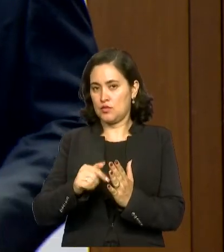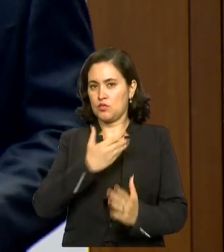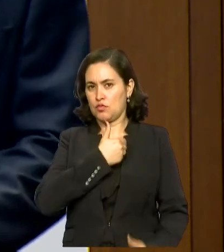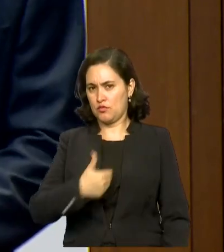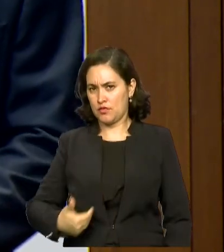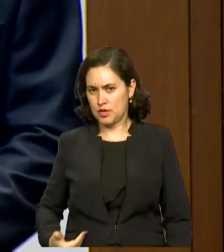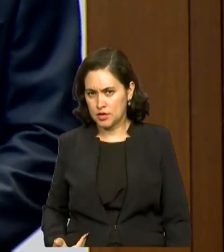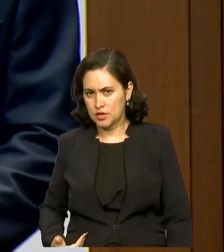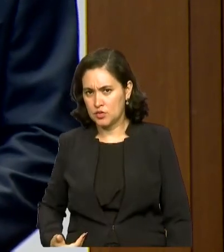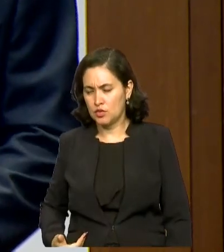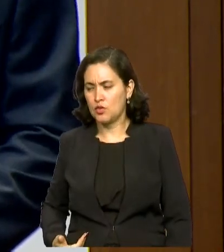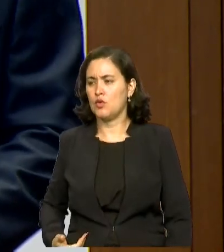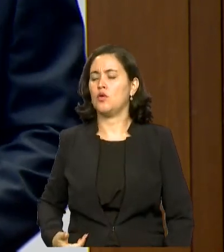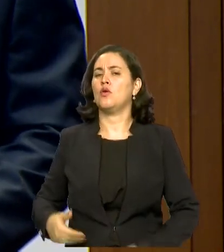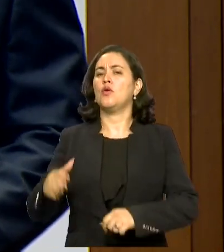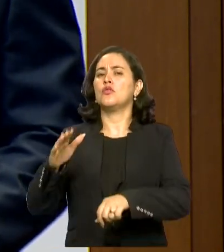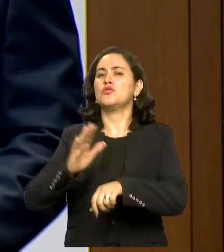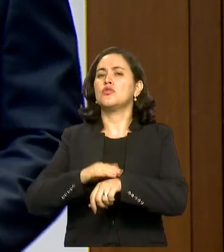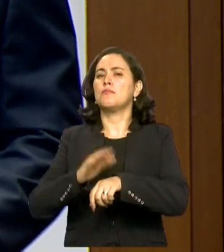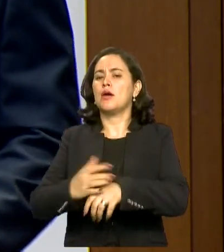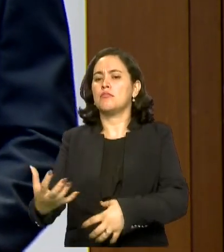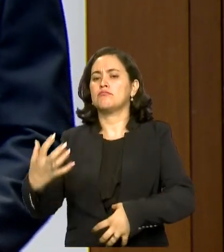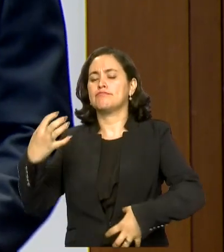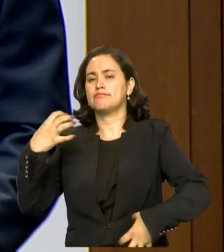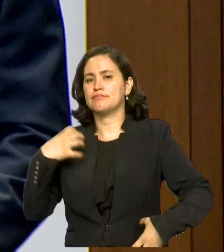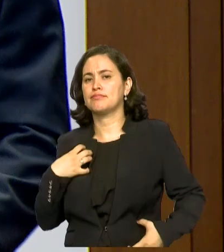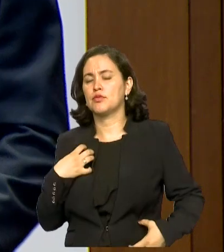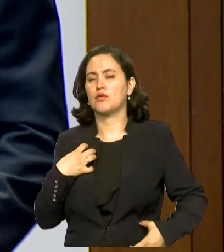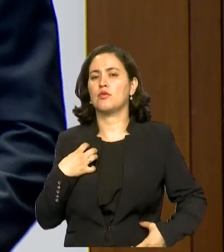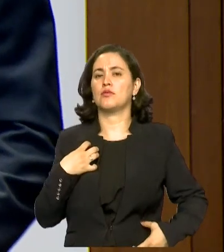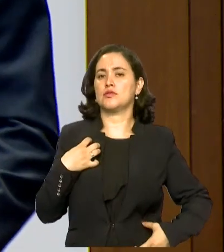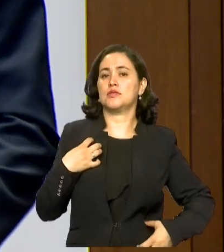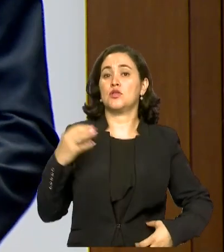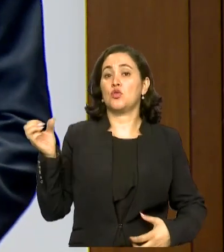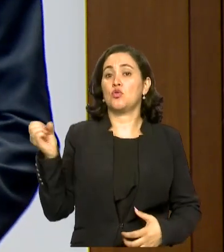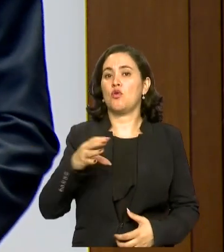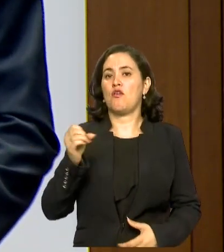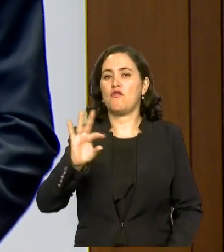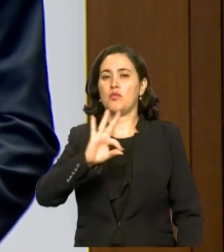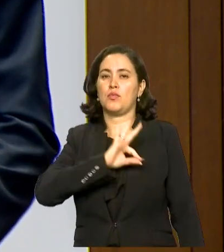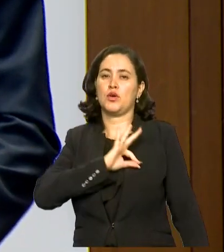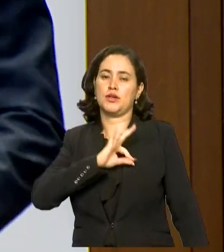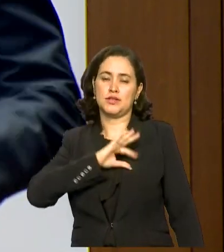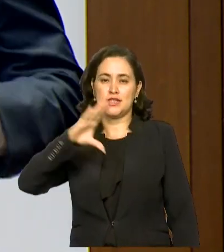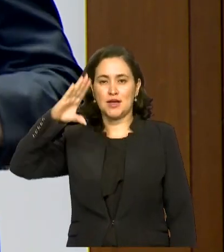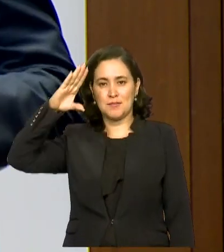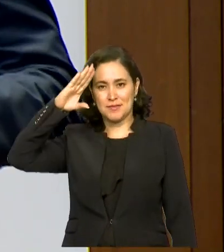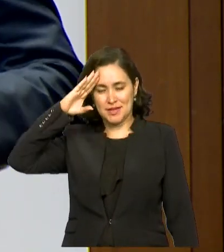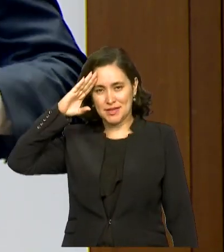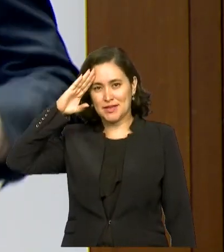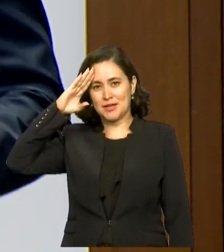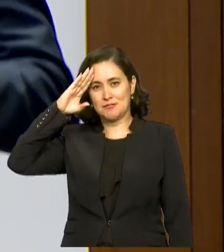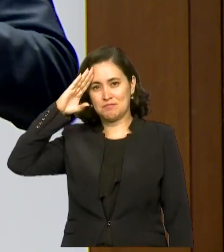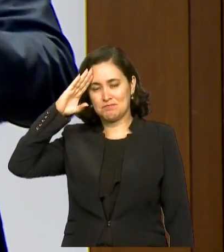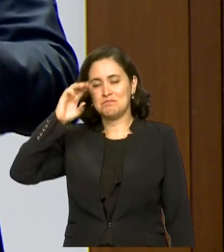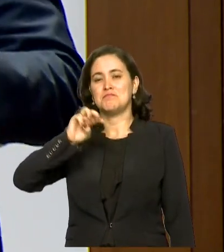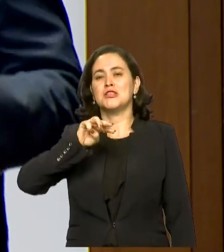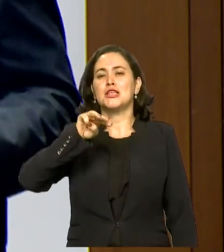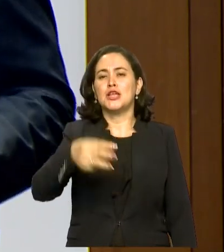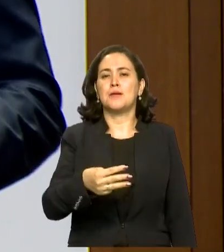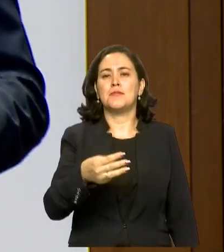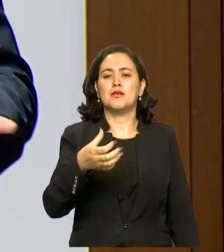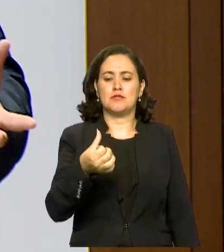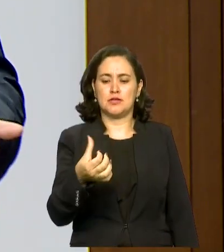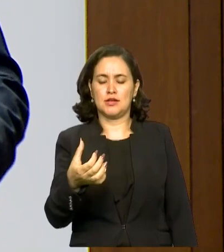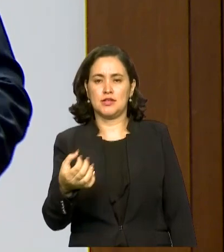é uma satisfação. Primeiro, porque a gente sabe do déficit que existe hoje dentro da nossa rede de